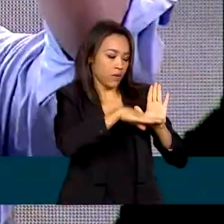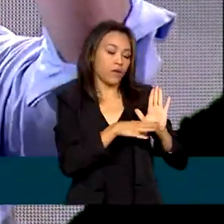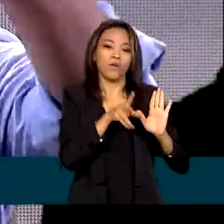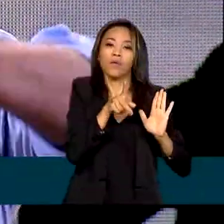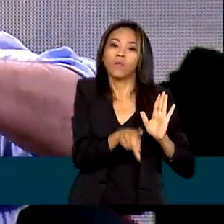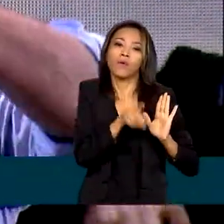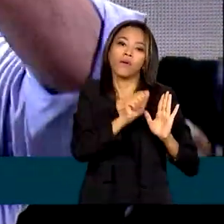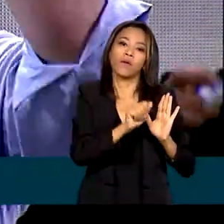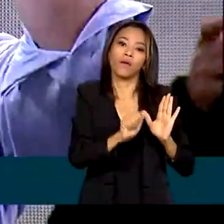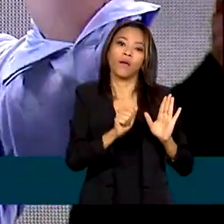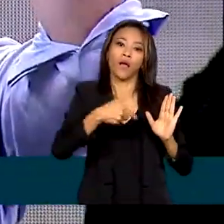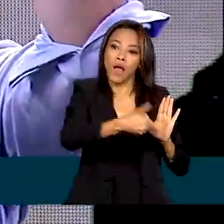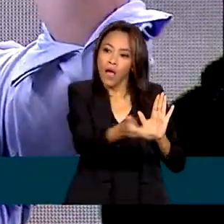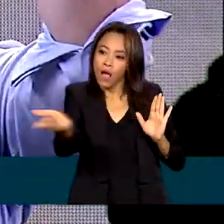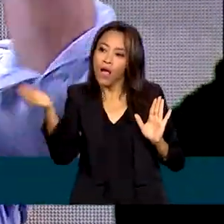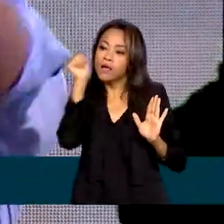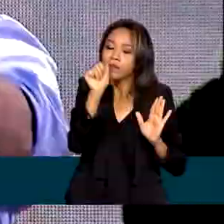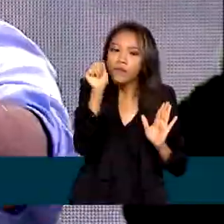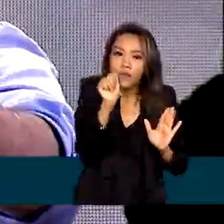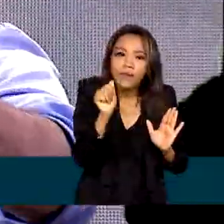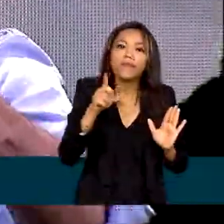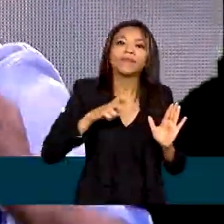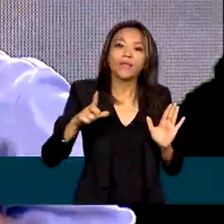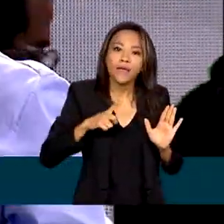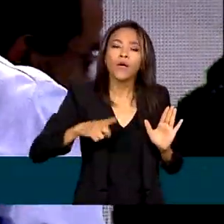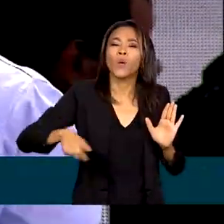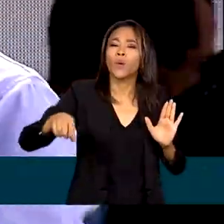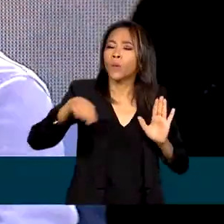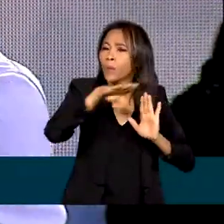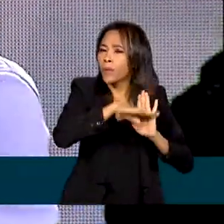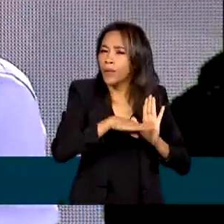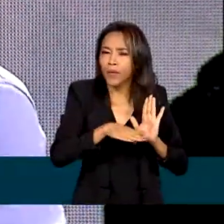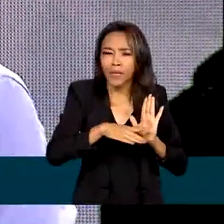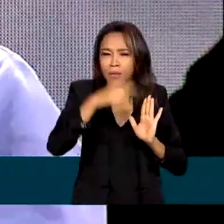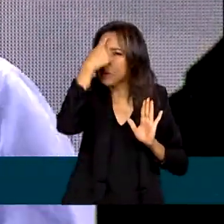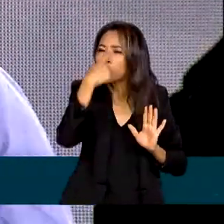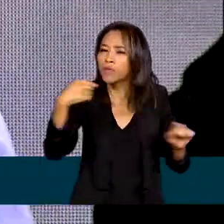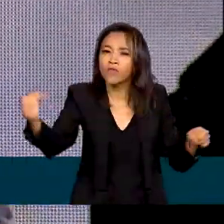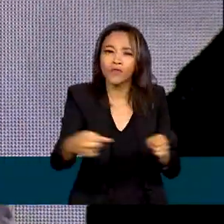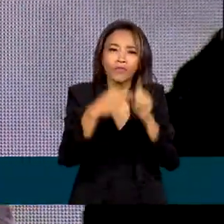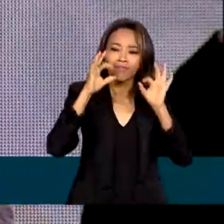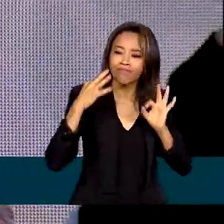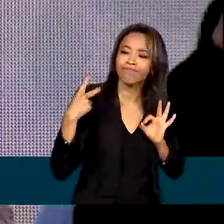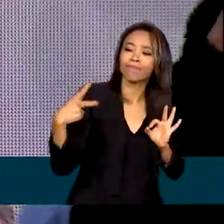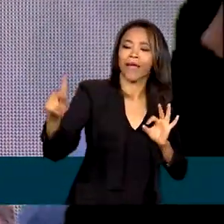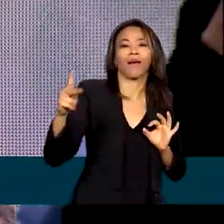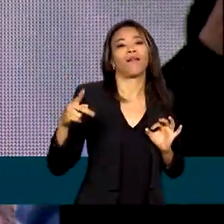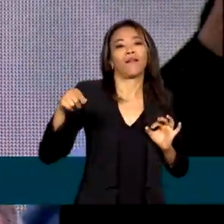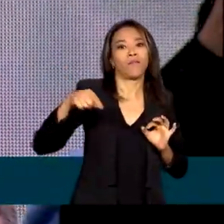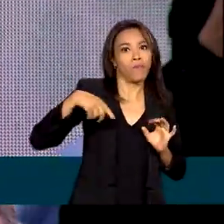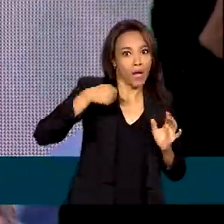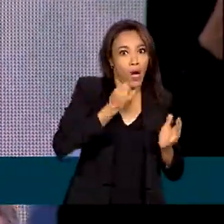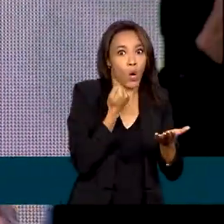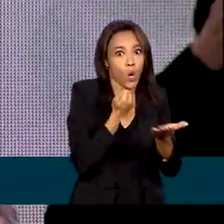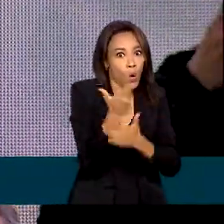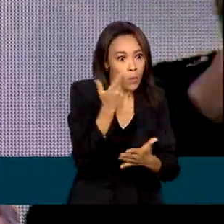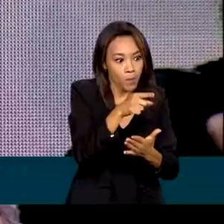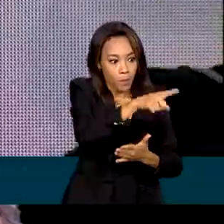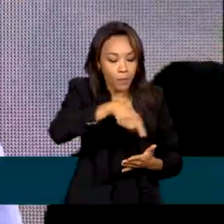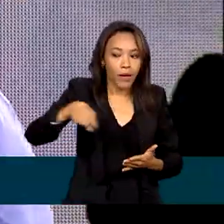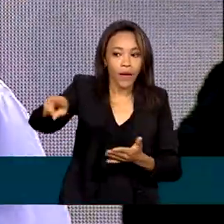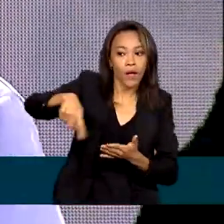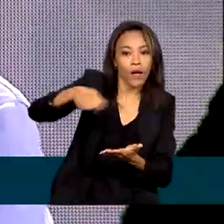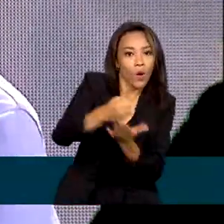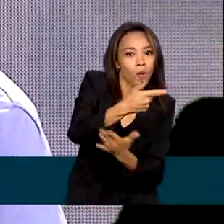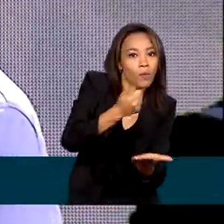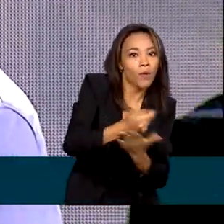mulheres terão um programa próprio para as mulheres, para comprar os produtos produzidos pelas